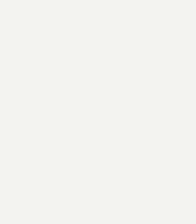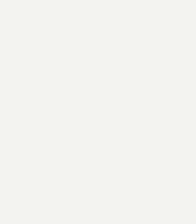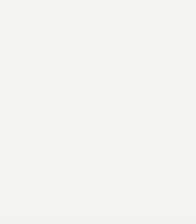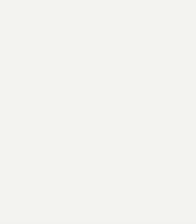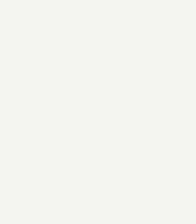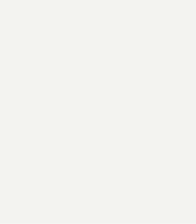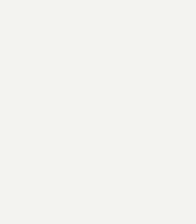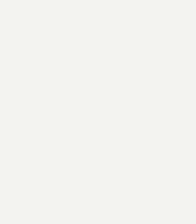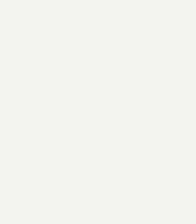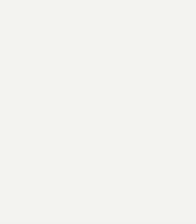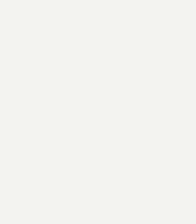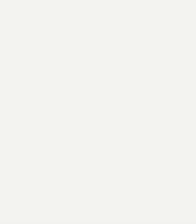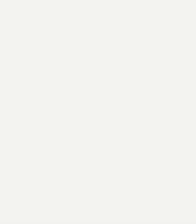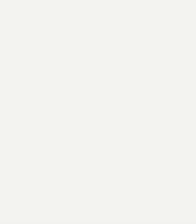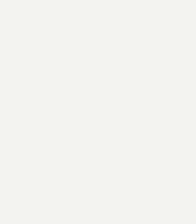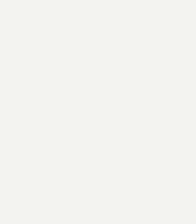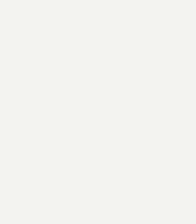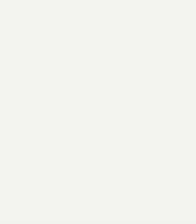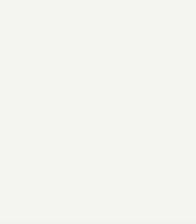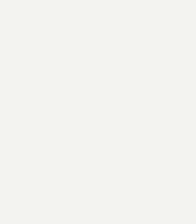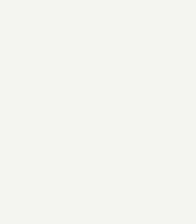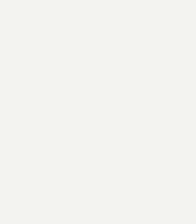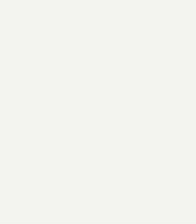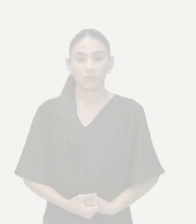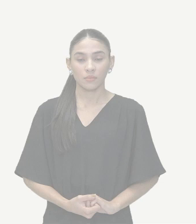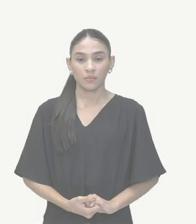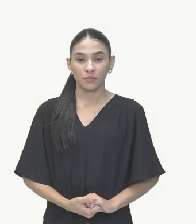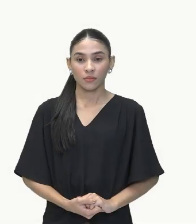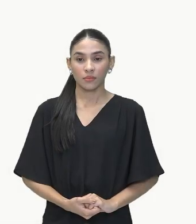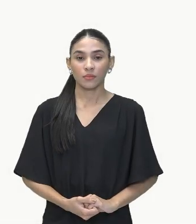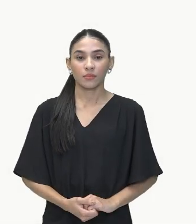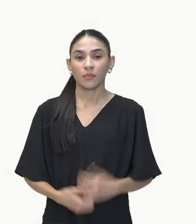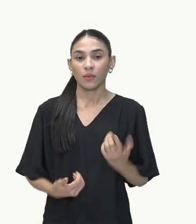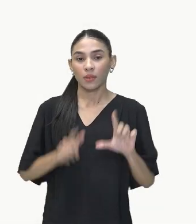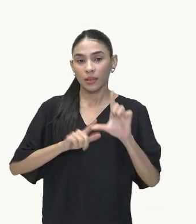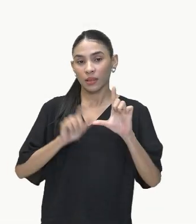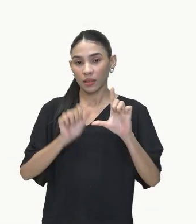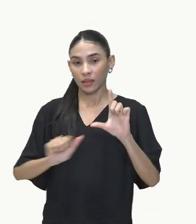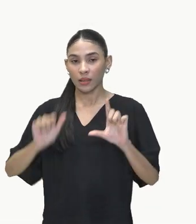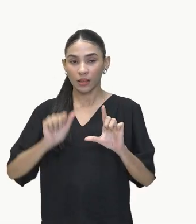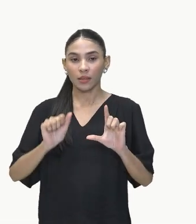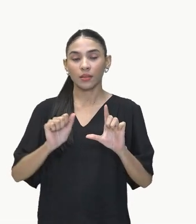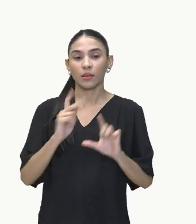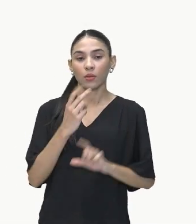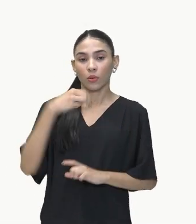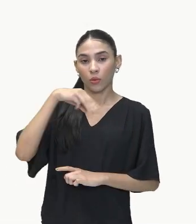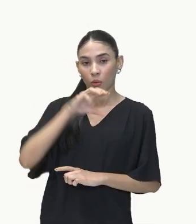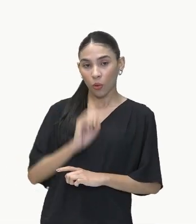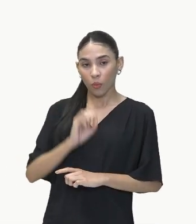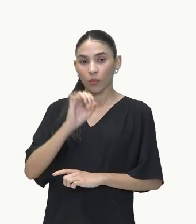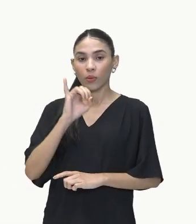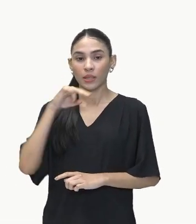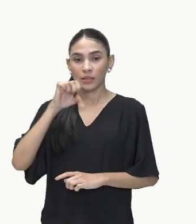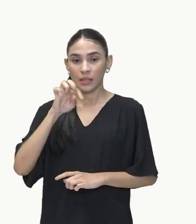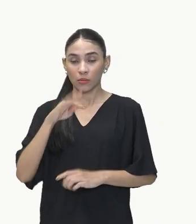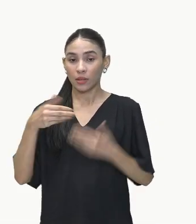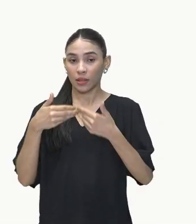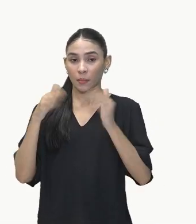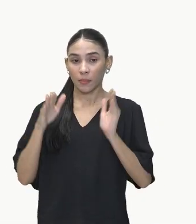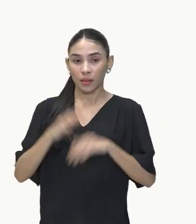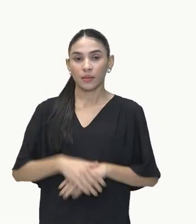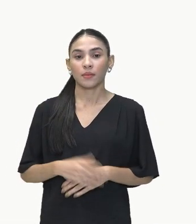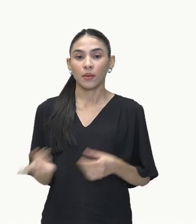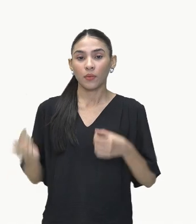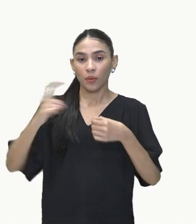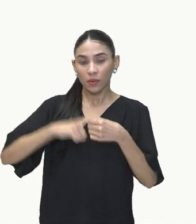carbônica do THF é... Aí tem as alternativas. Letra A, homogênea, insaturada, aberta. Vou voltar